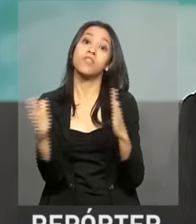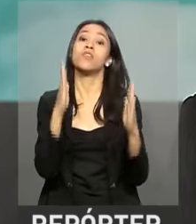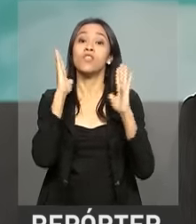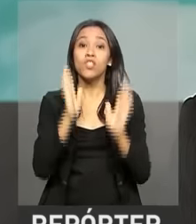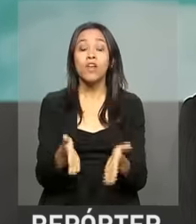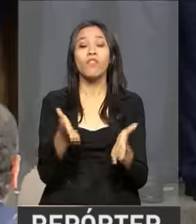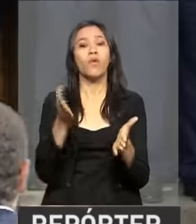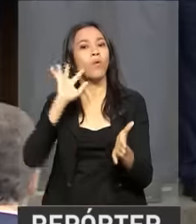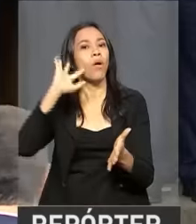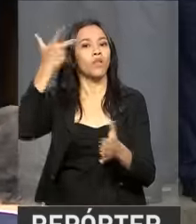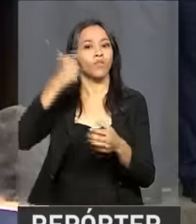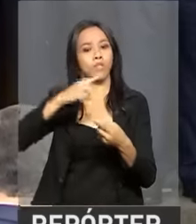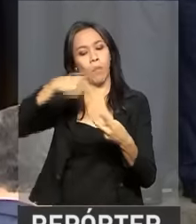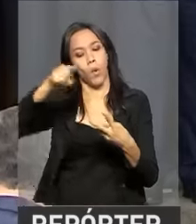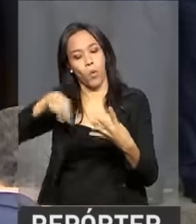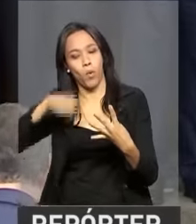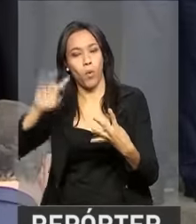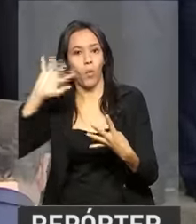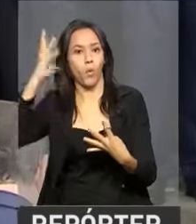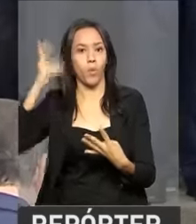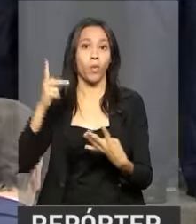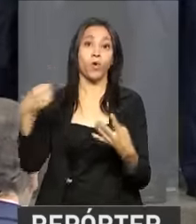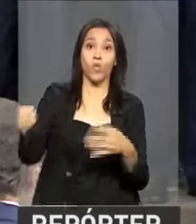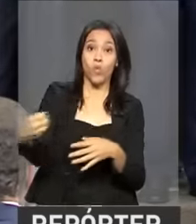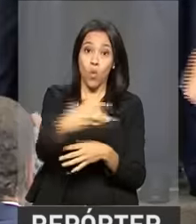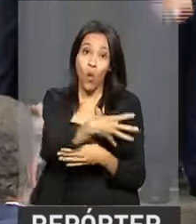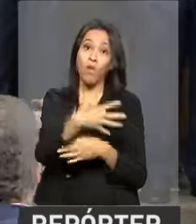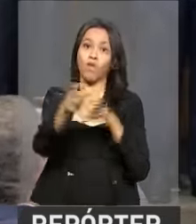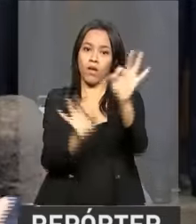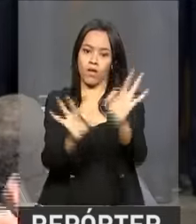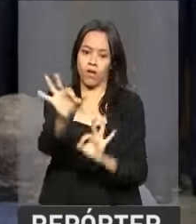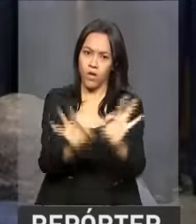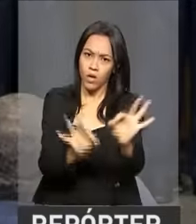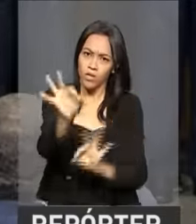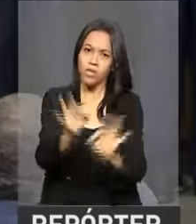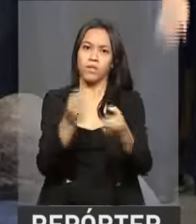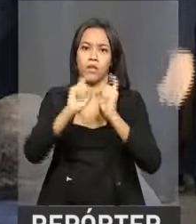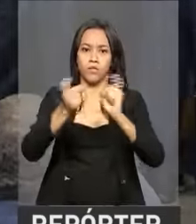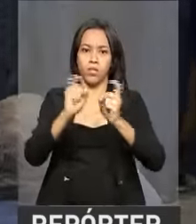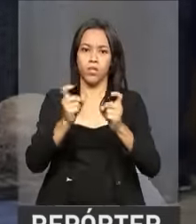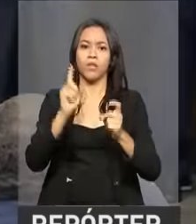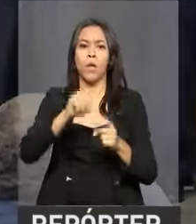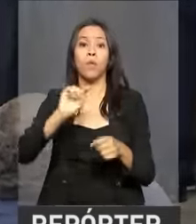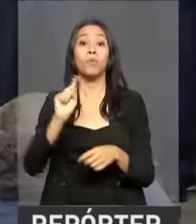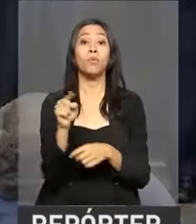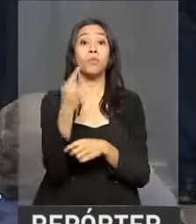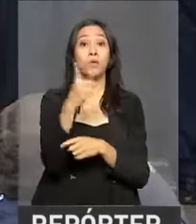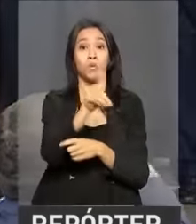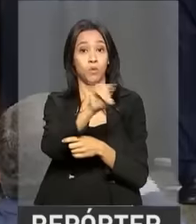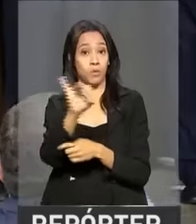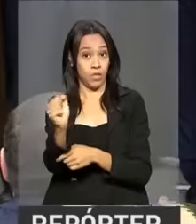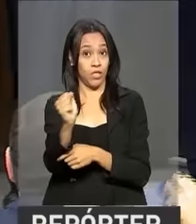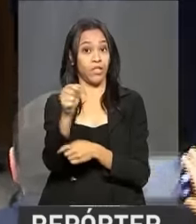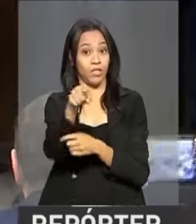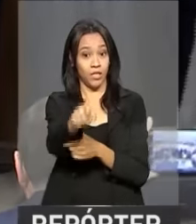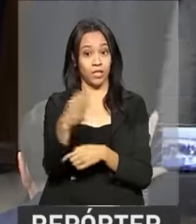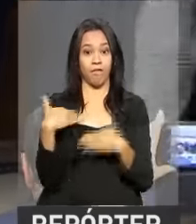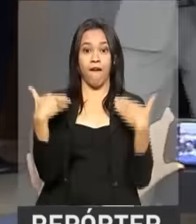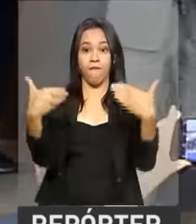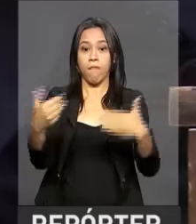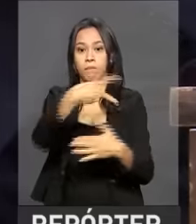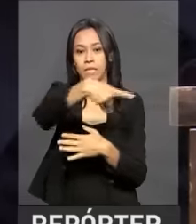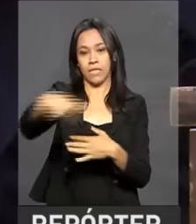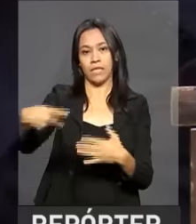foram tomadas o novo formato do governo começou a ser desenhado logo no primeiro dia de Michel Temer à frente da presidência da